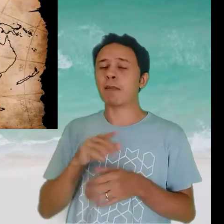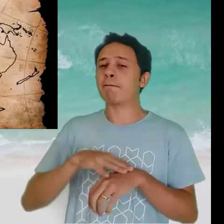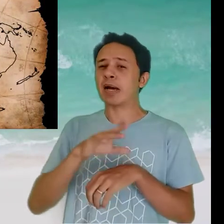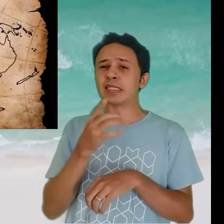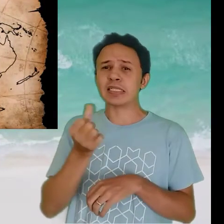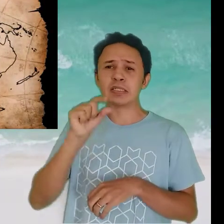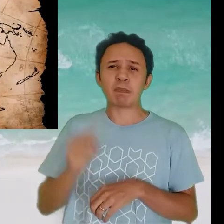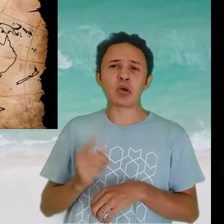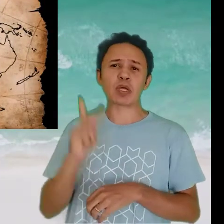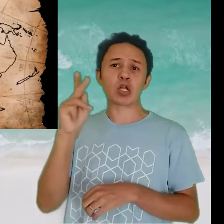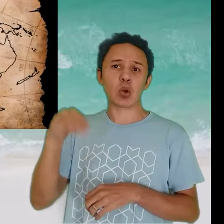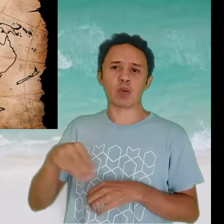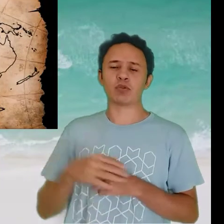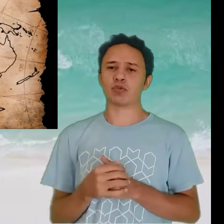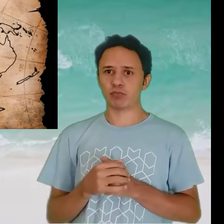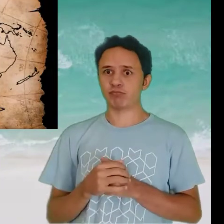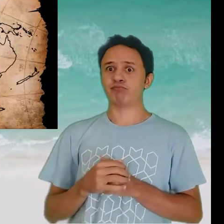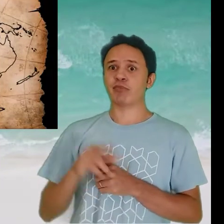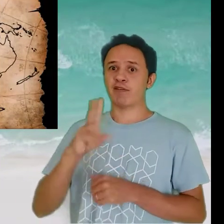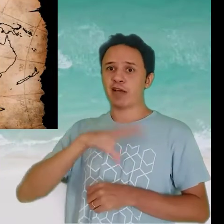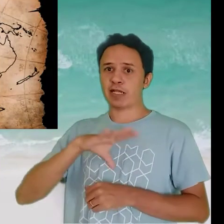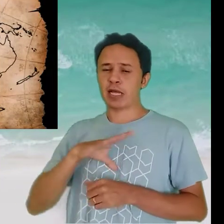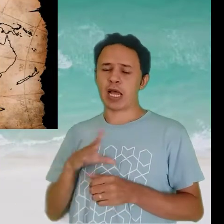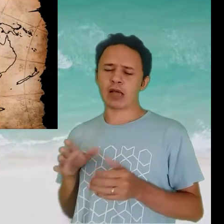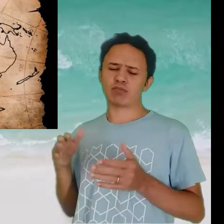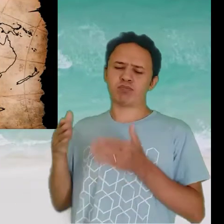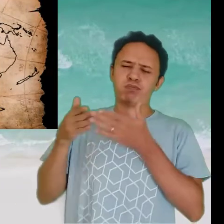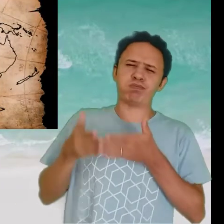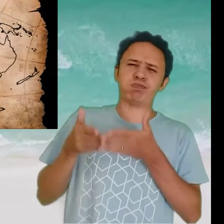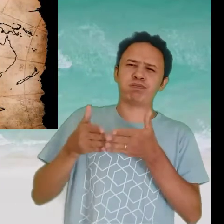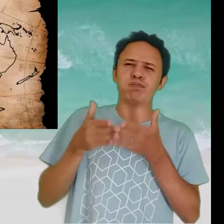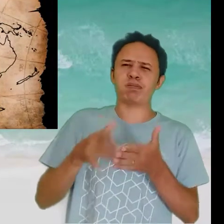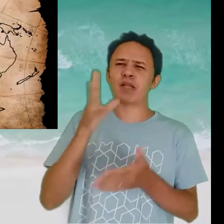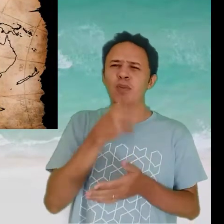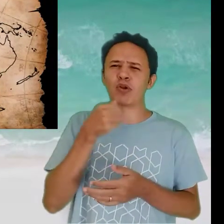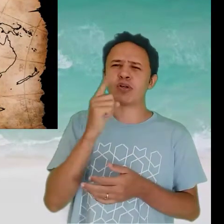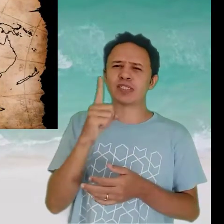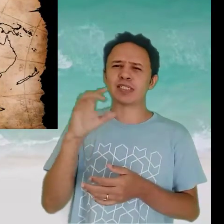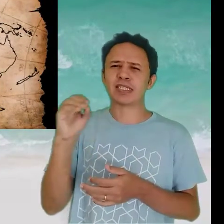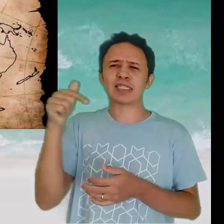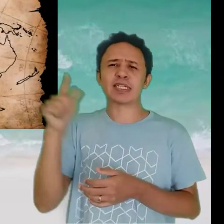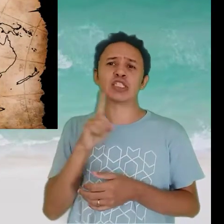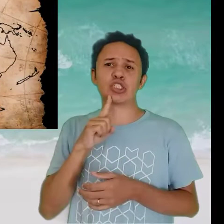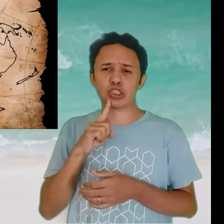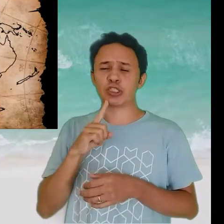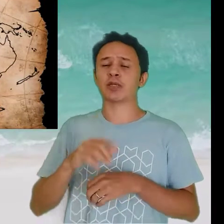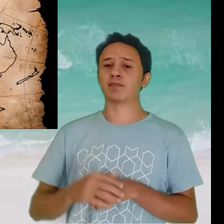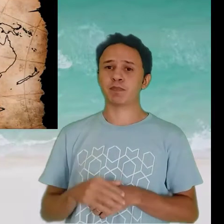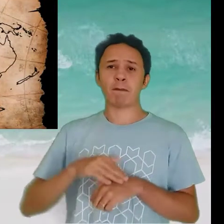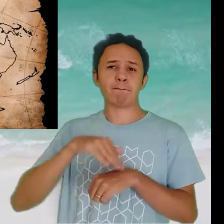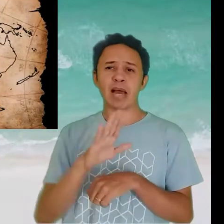percorrendo mais de 6.000 quilômetros. A viagem de Vasco da Gama até o Cabo das Tormentas levou 107 dias, percorrendo mais